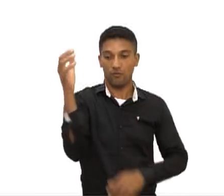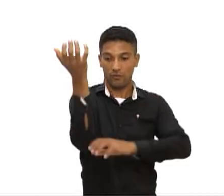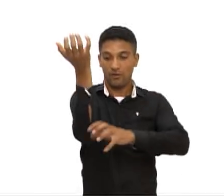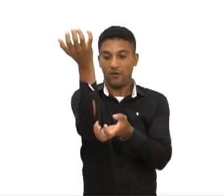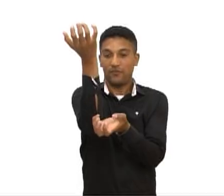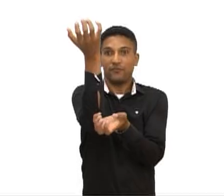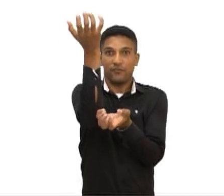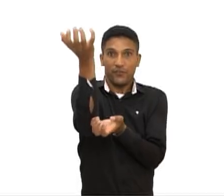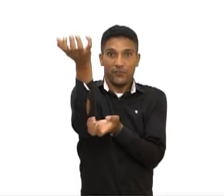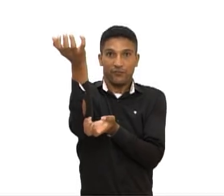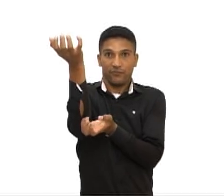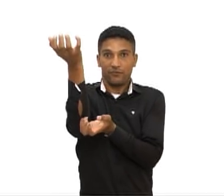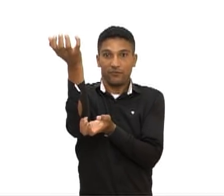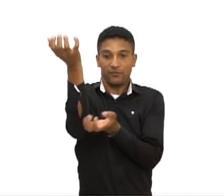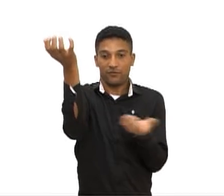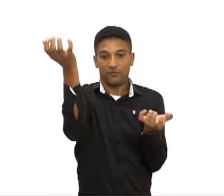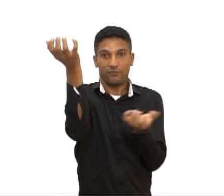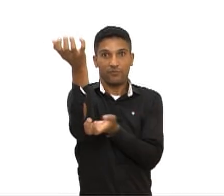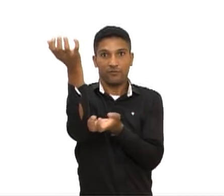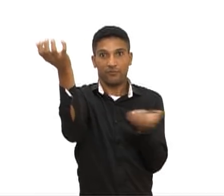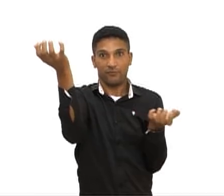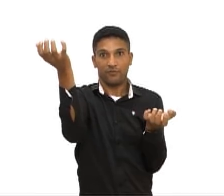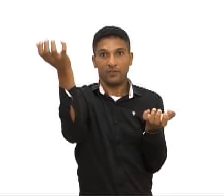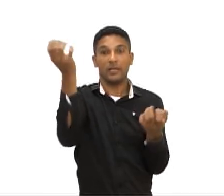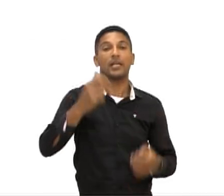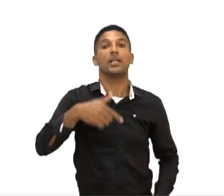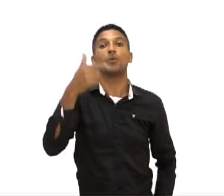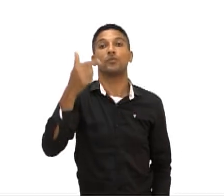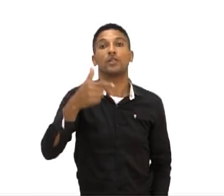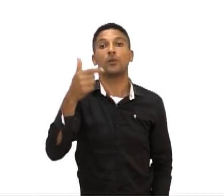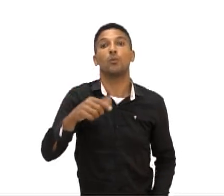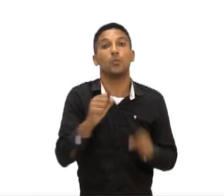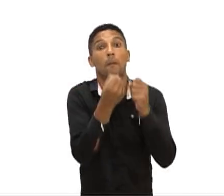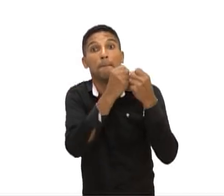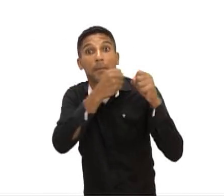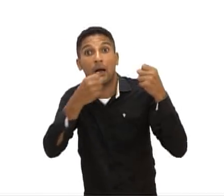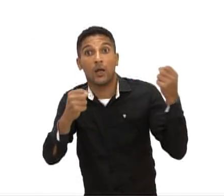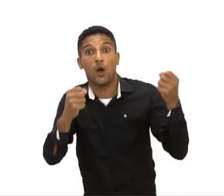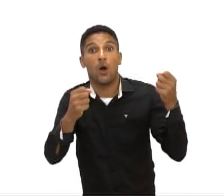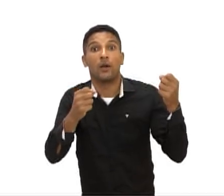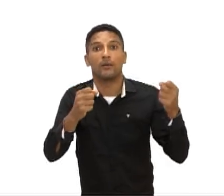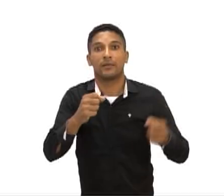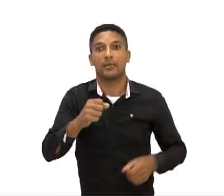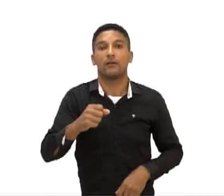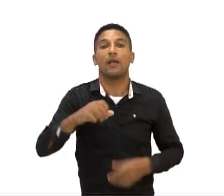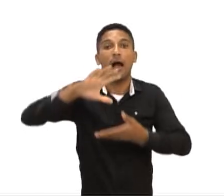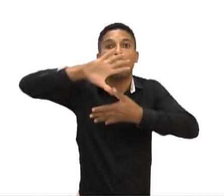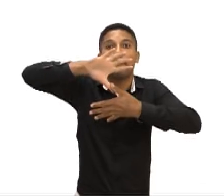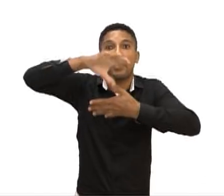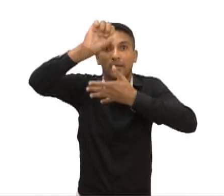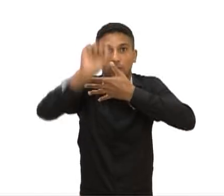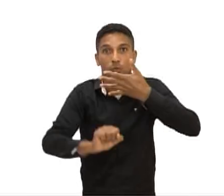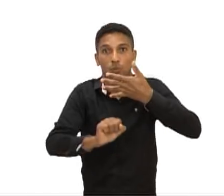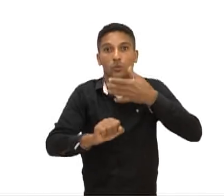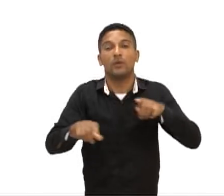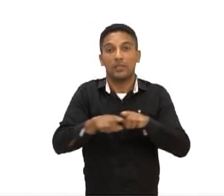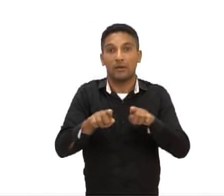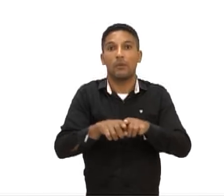do Sul e o segundo maior do Brasil. Ele compreende cerca de 22% do território